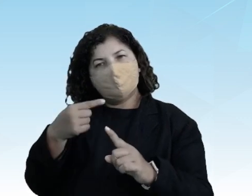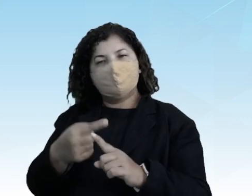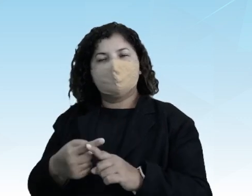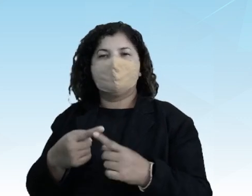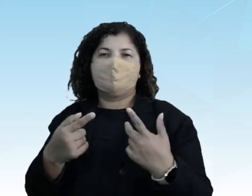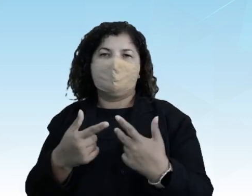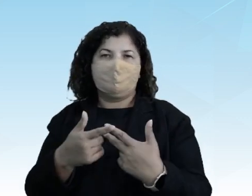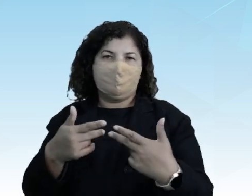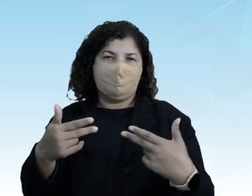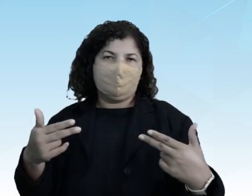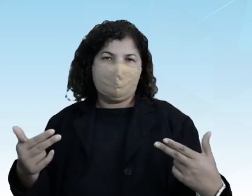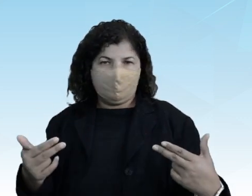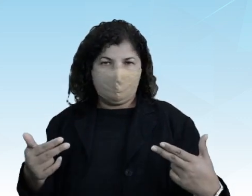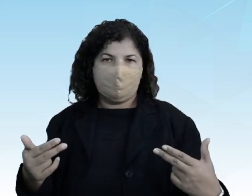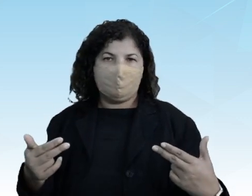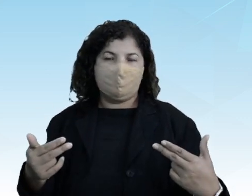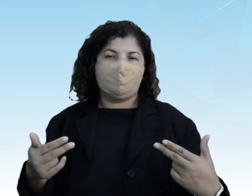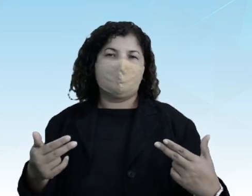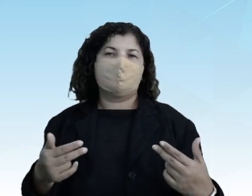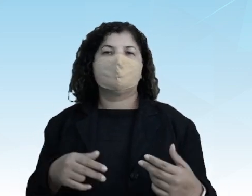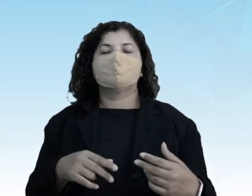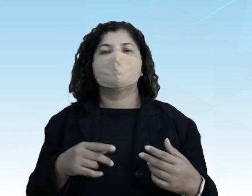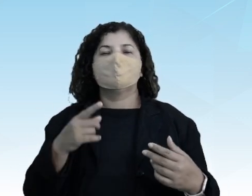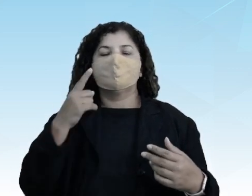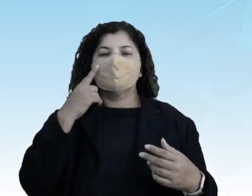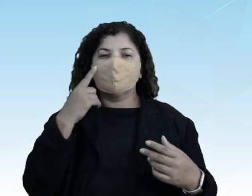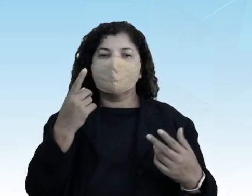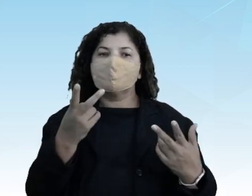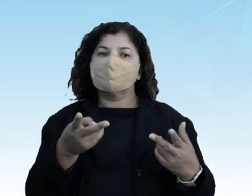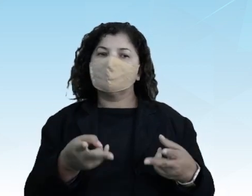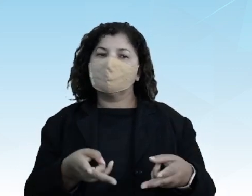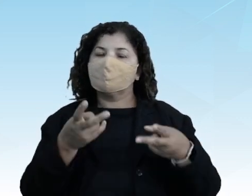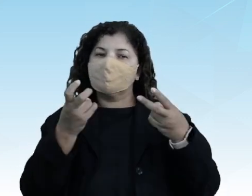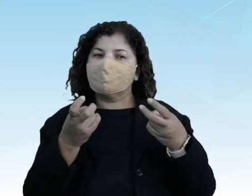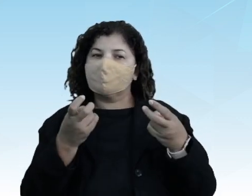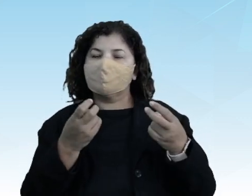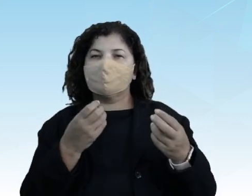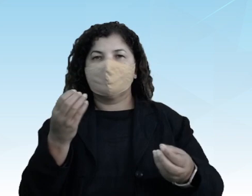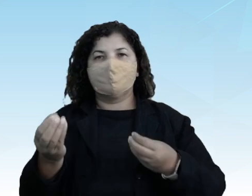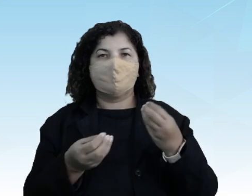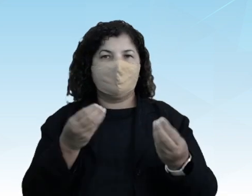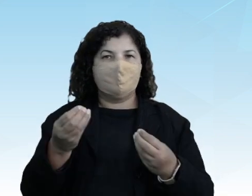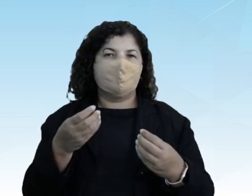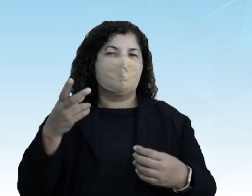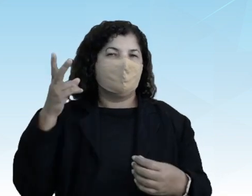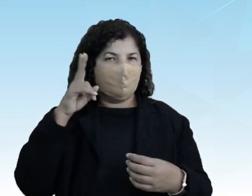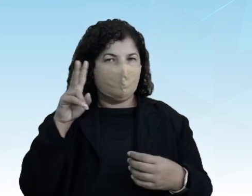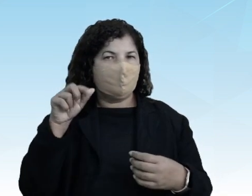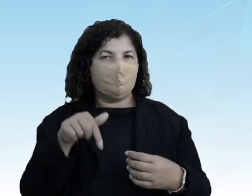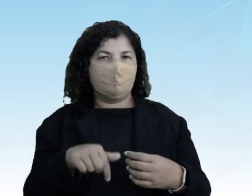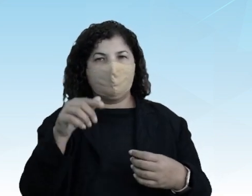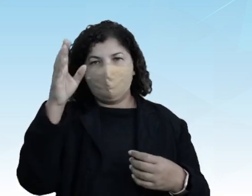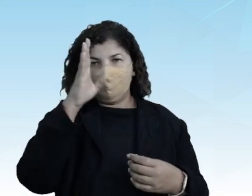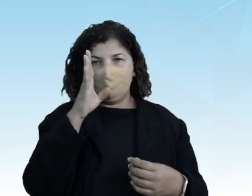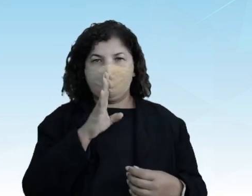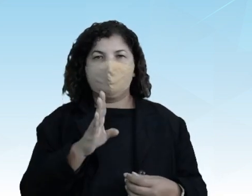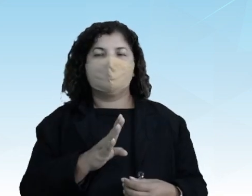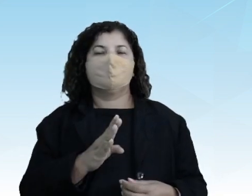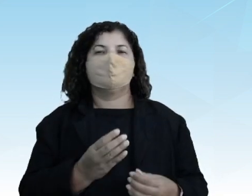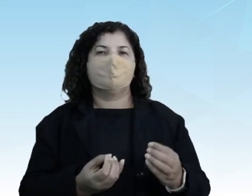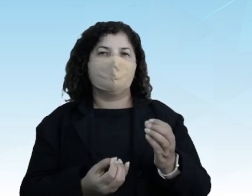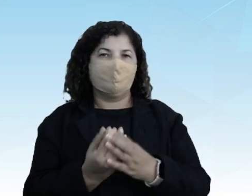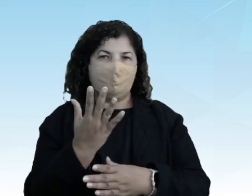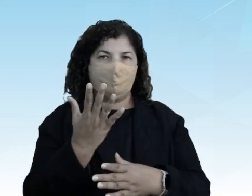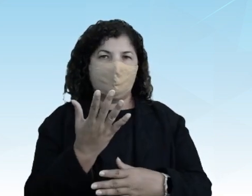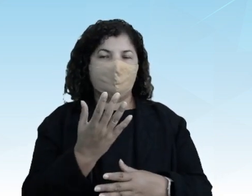resgates, né, de fontes para que se possa reconstruir essa história, né? Então, vejamos, então, o